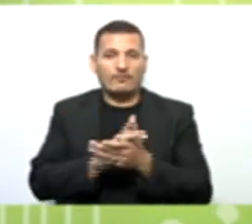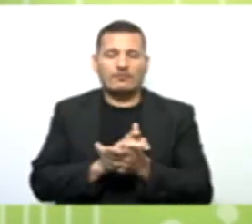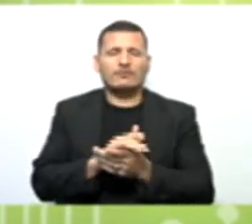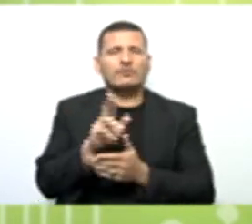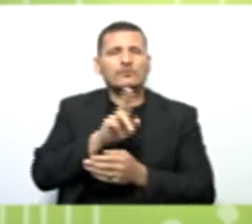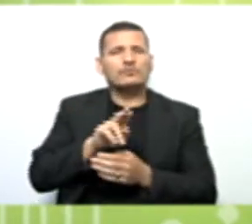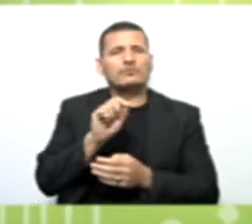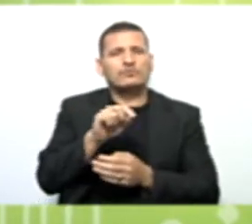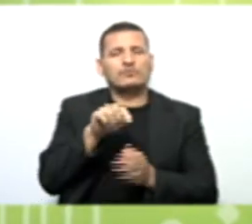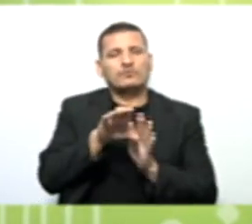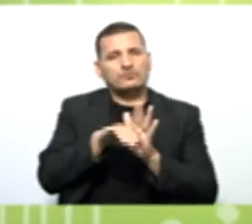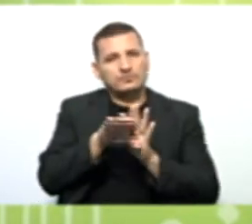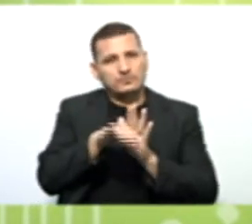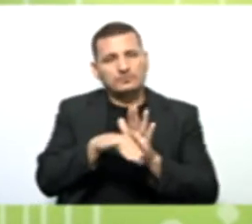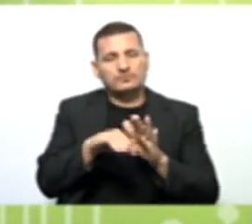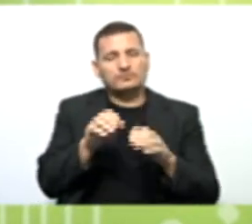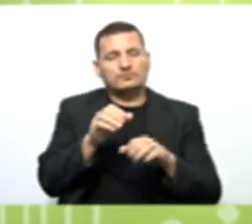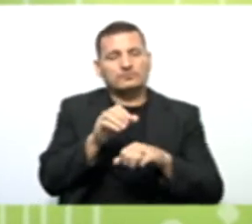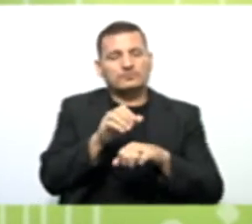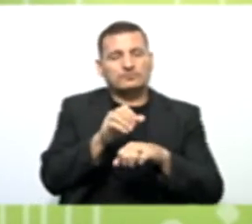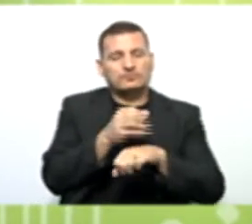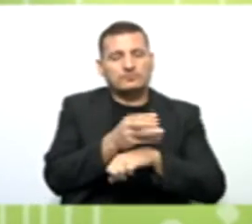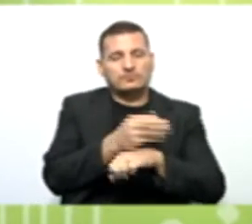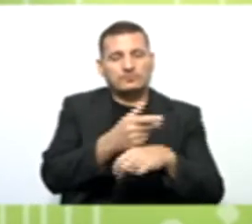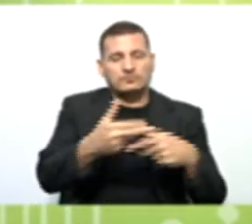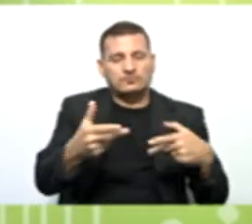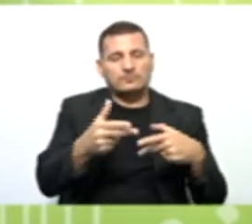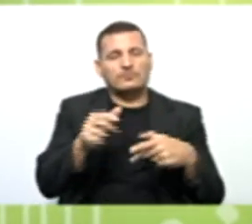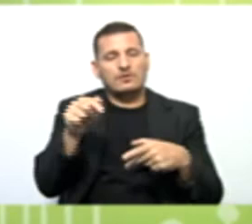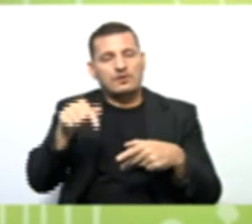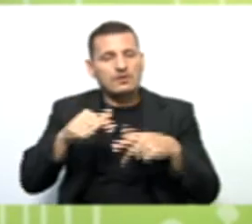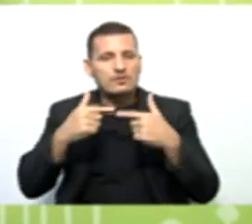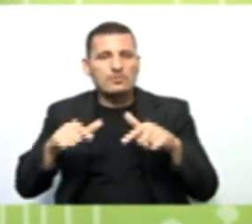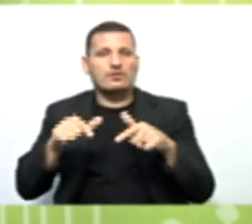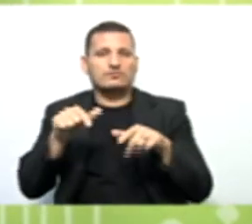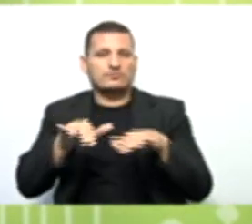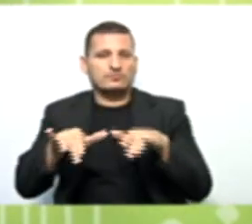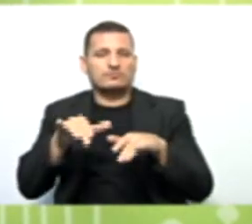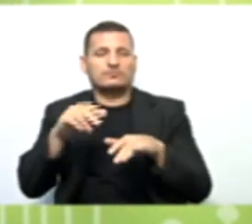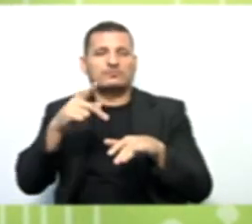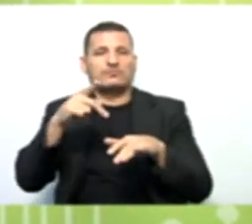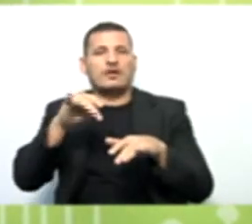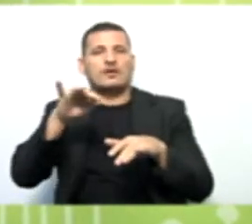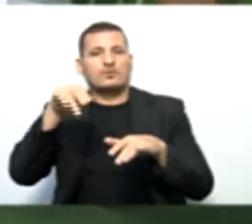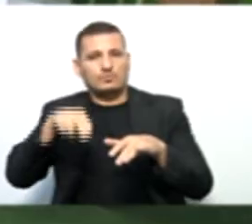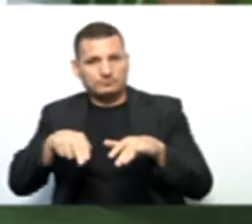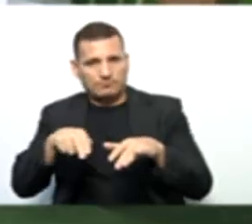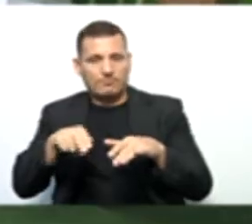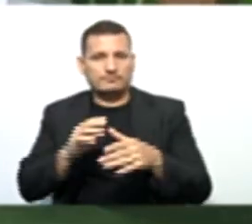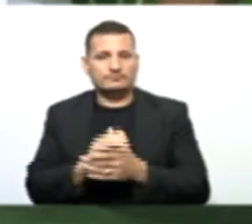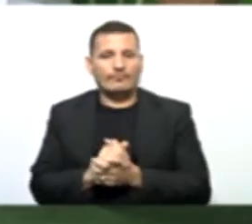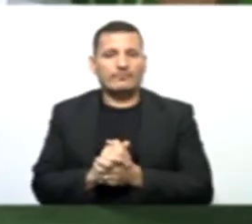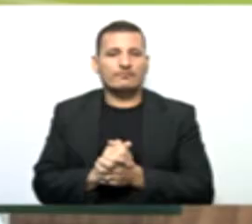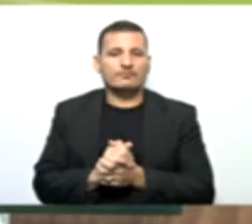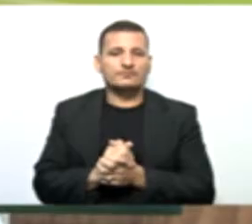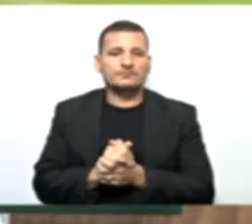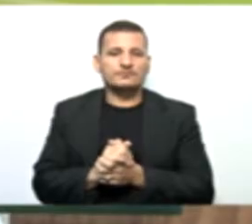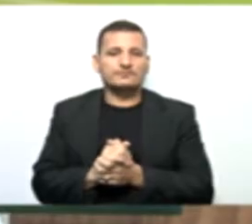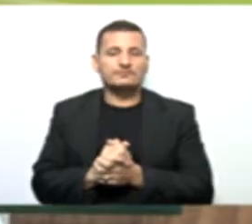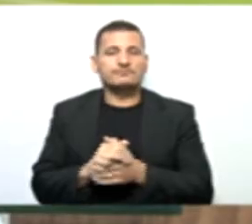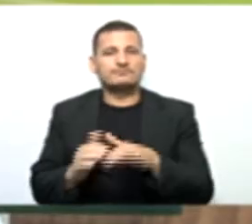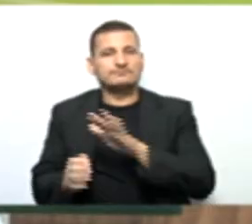Programação Orientada a Objetos na linguagem de programação Python, ok? Eu estou aqui novamente com o professor Eduardo. Professor?